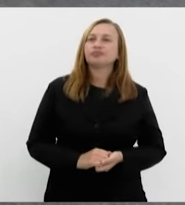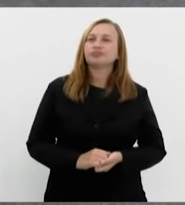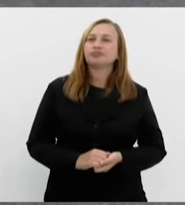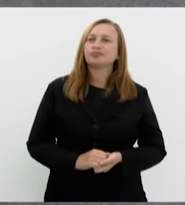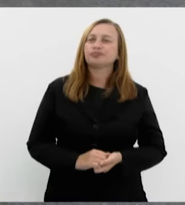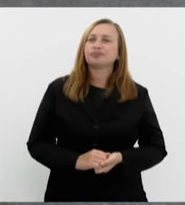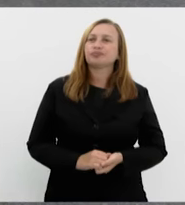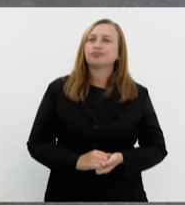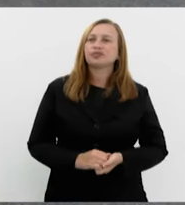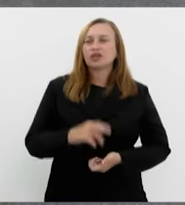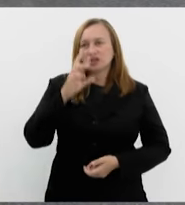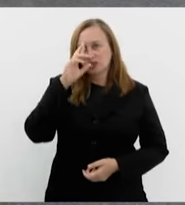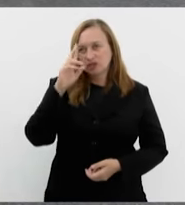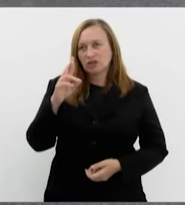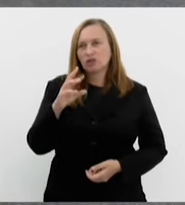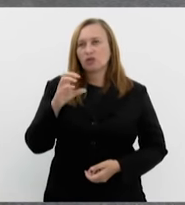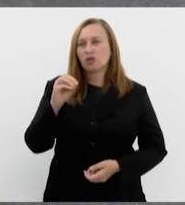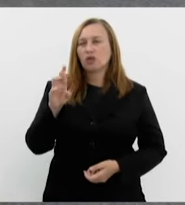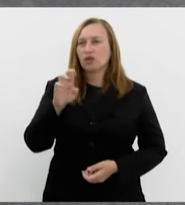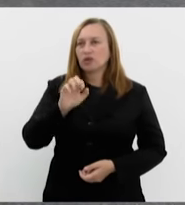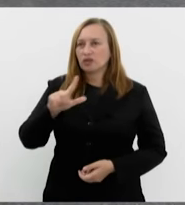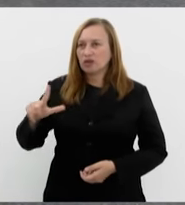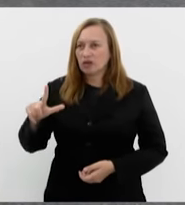grande tenente coronel Busnello,